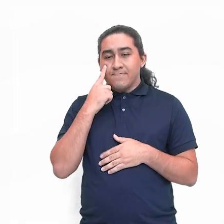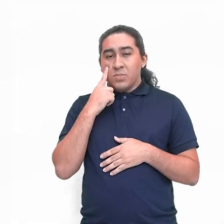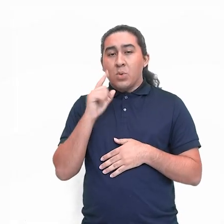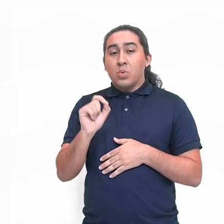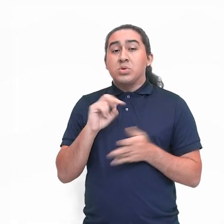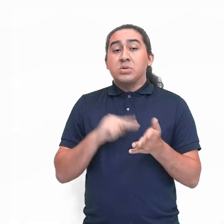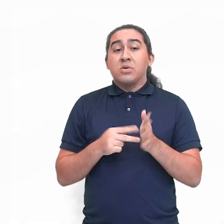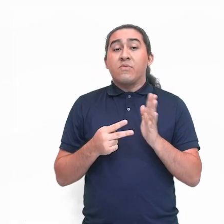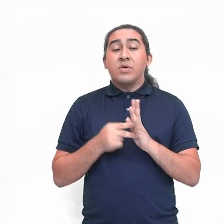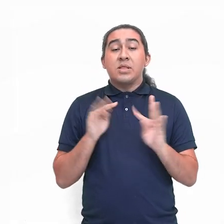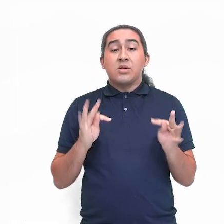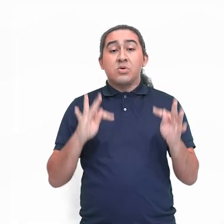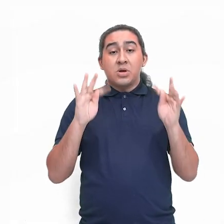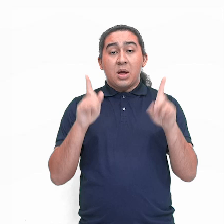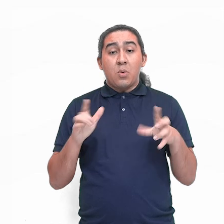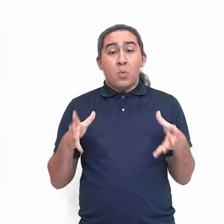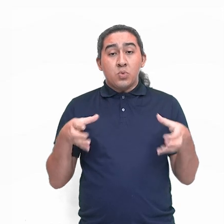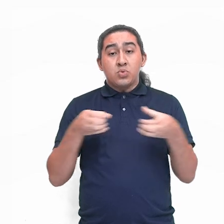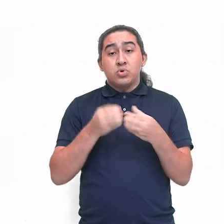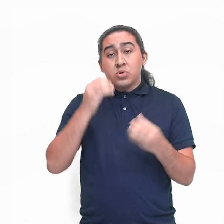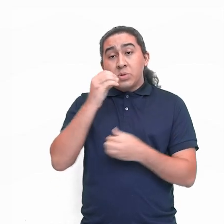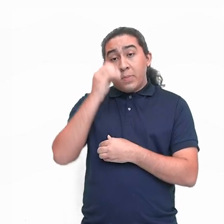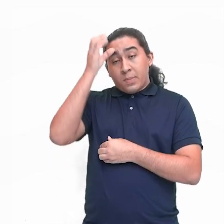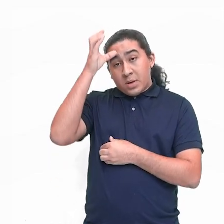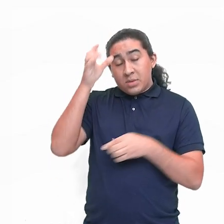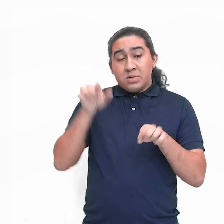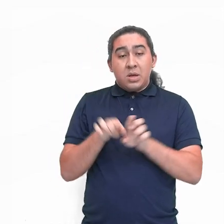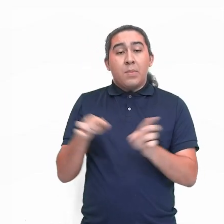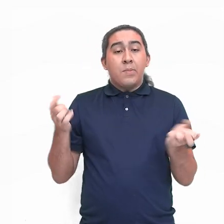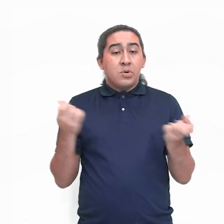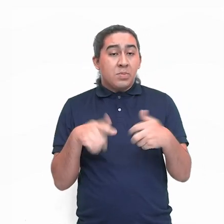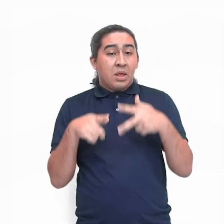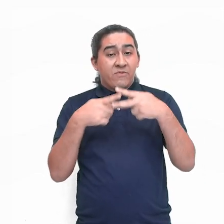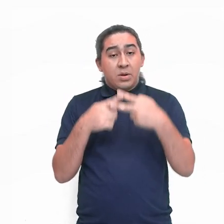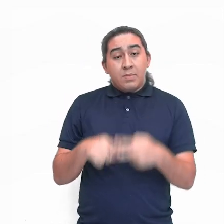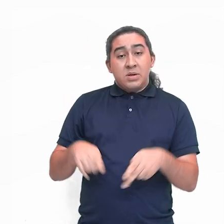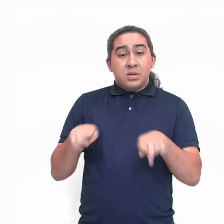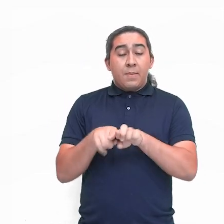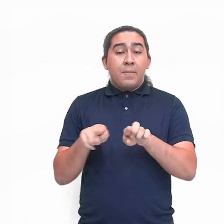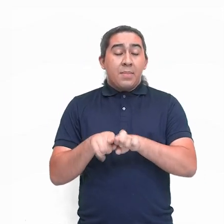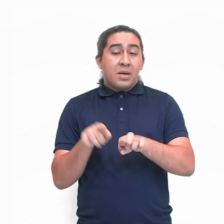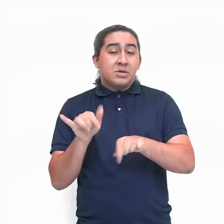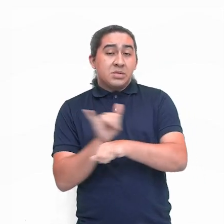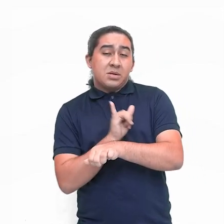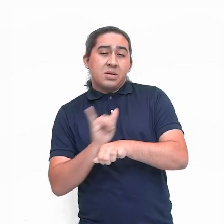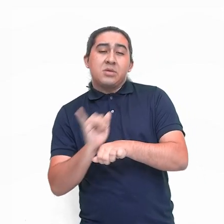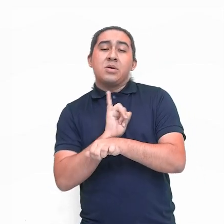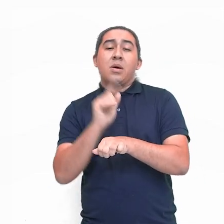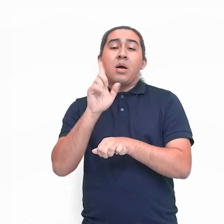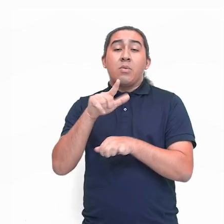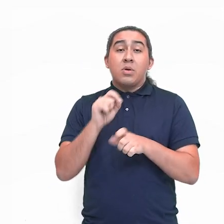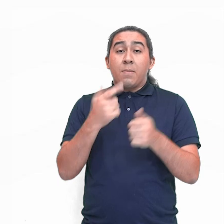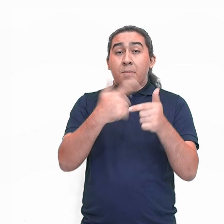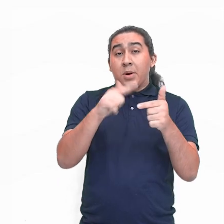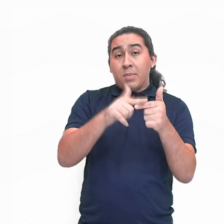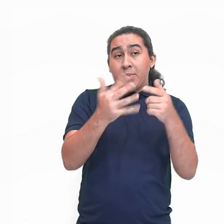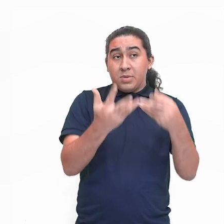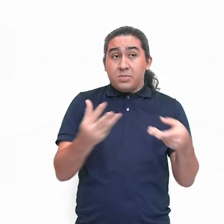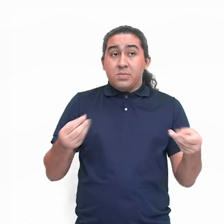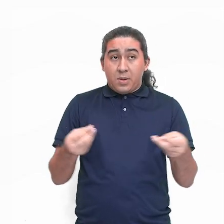é tecnologia, né? É esse conjunto de conhecimentos, ferramentas e técnicas que visam a resolução